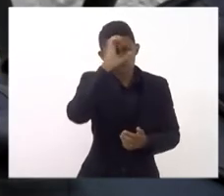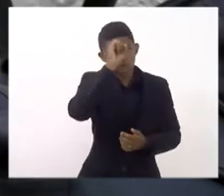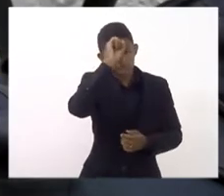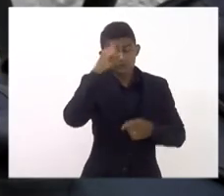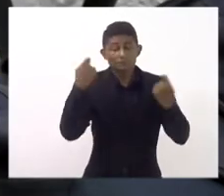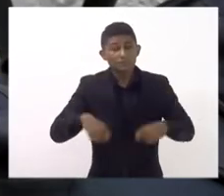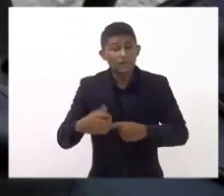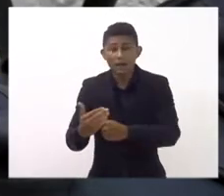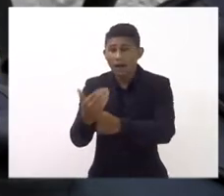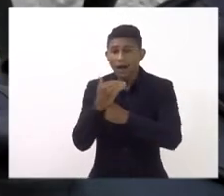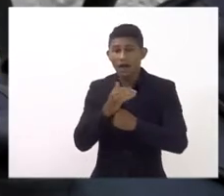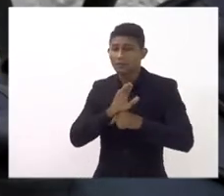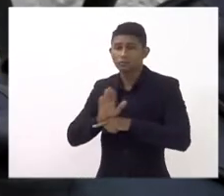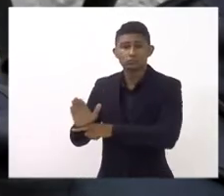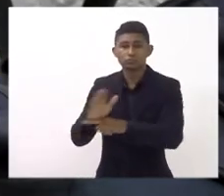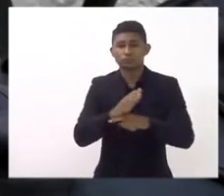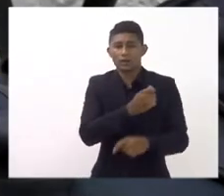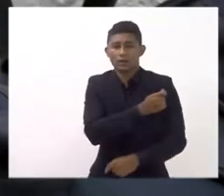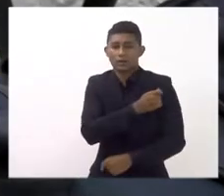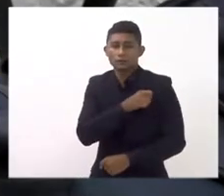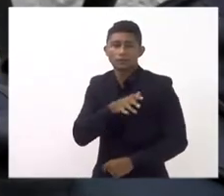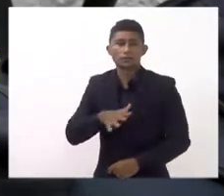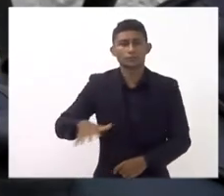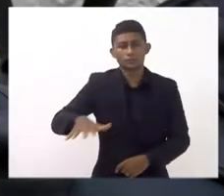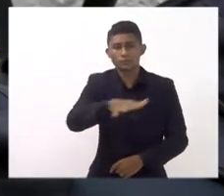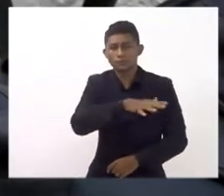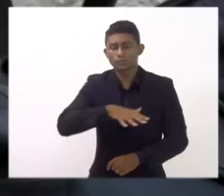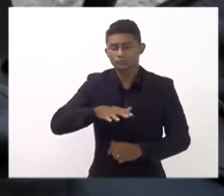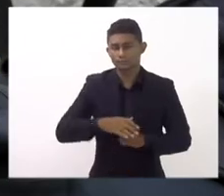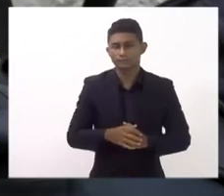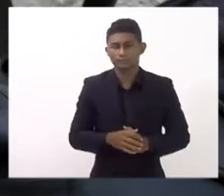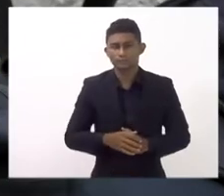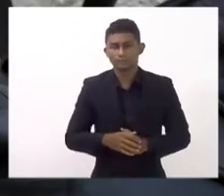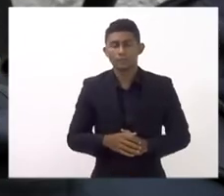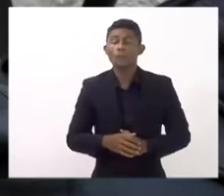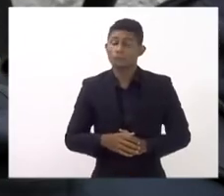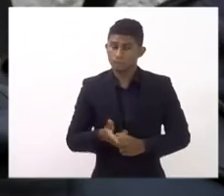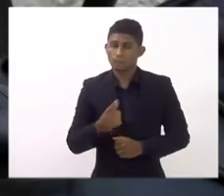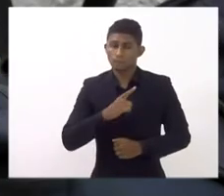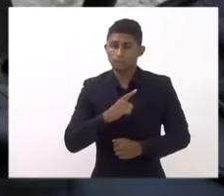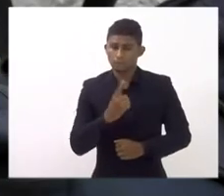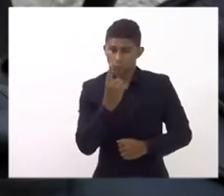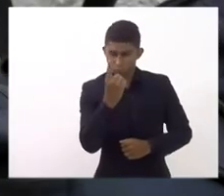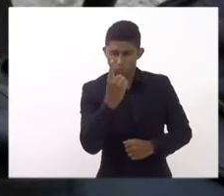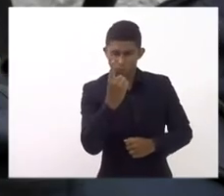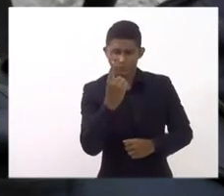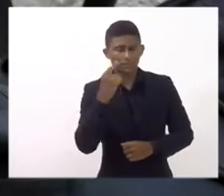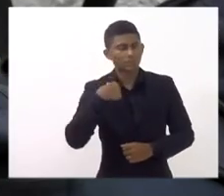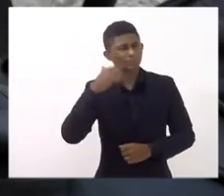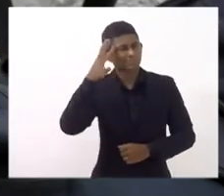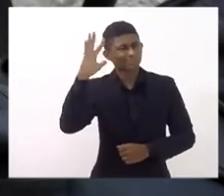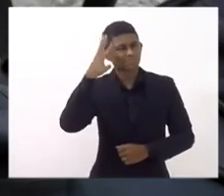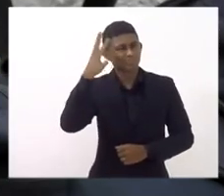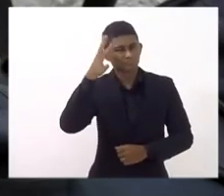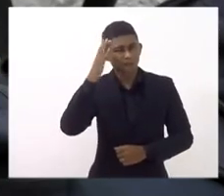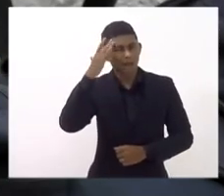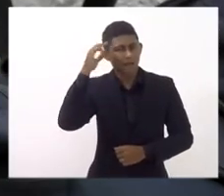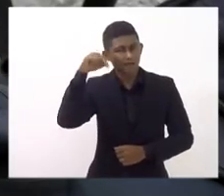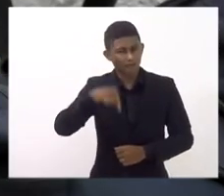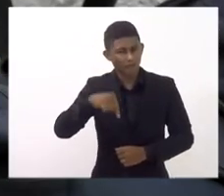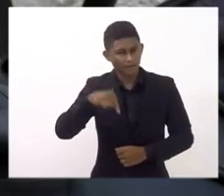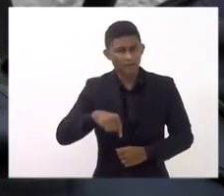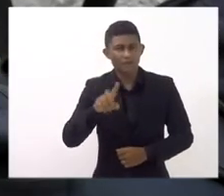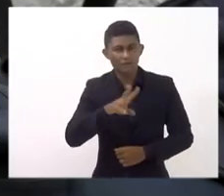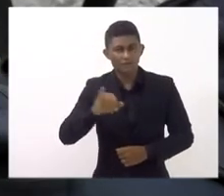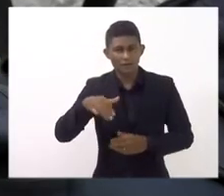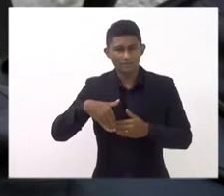Tem uma questão que eu imagino, mas certamente nós teremos hoje aqui algum detalhamento em termos